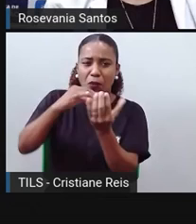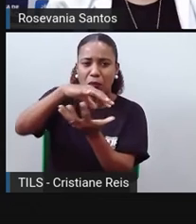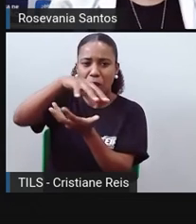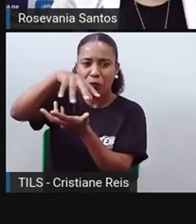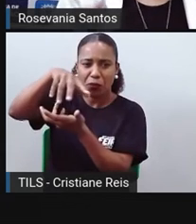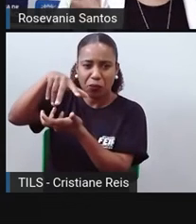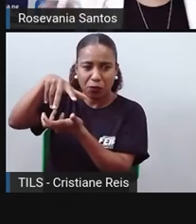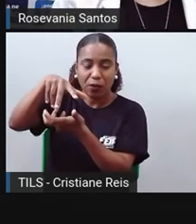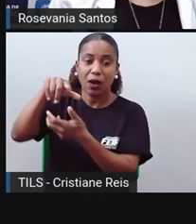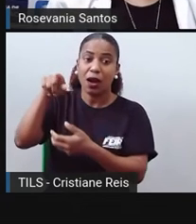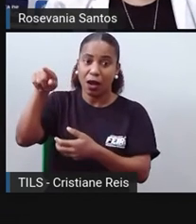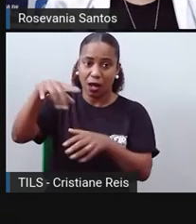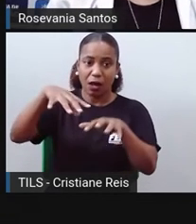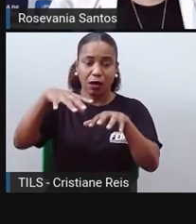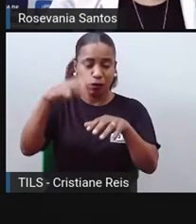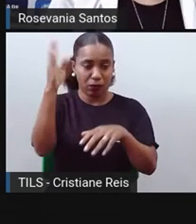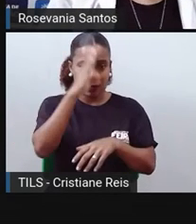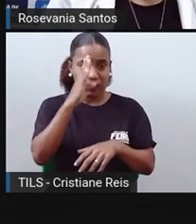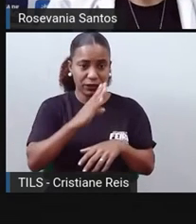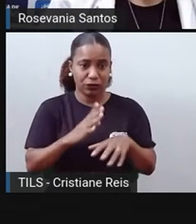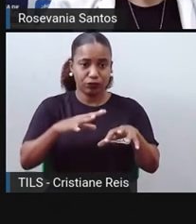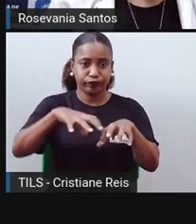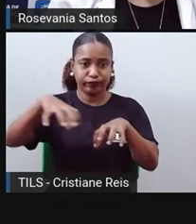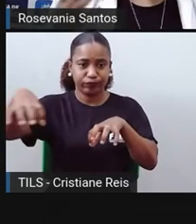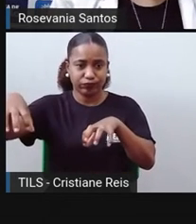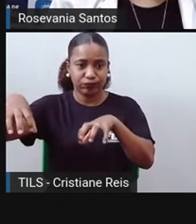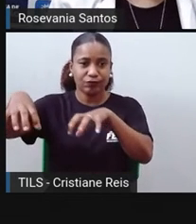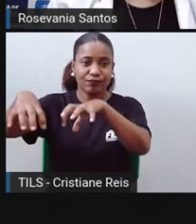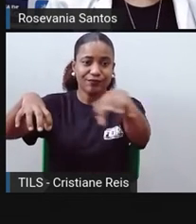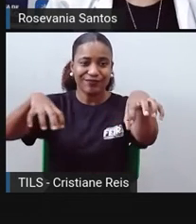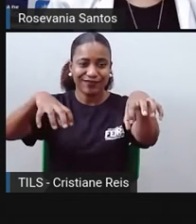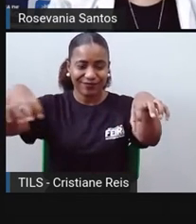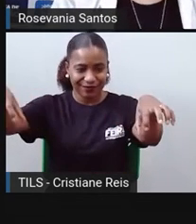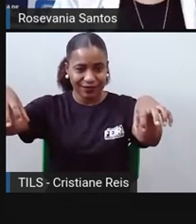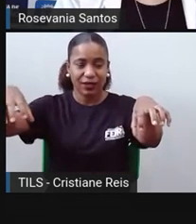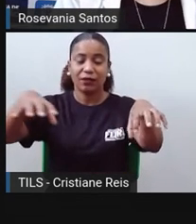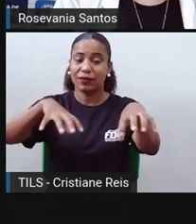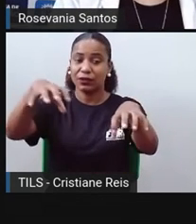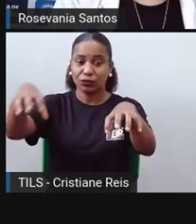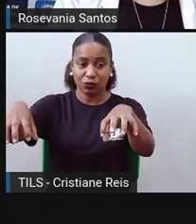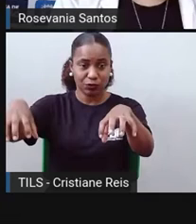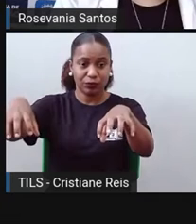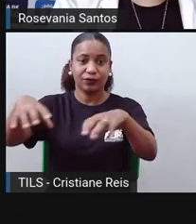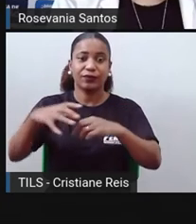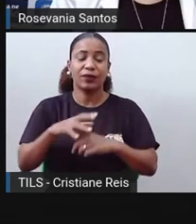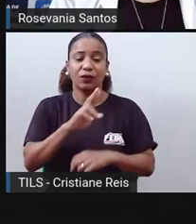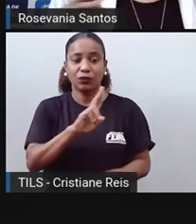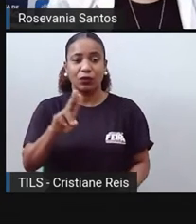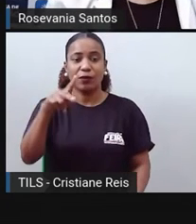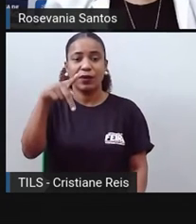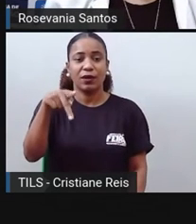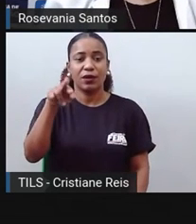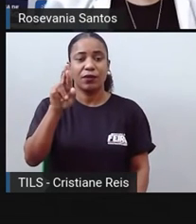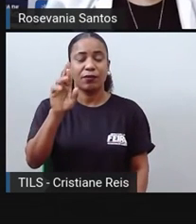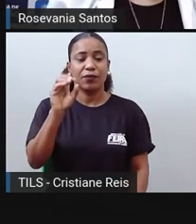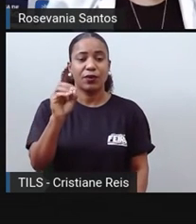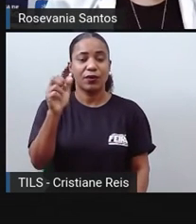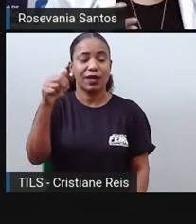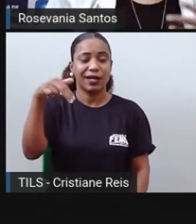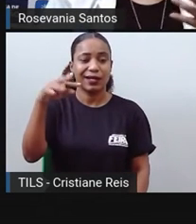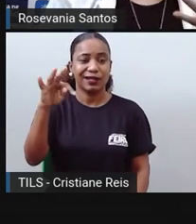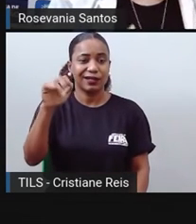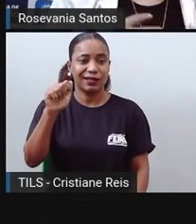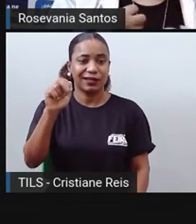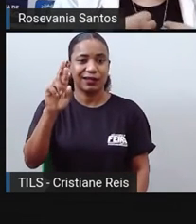base lá, que o programa dessa base, esse programa brasileiro lá na Antártida, é chamado de ProAntar, e, diga-se de